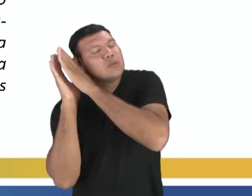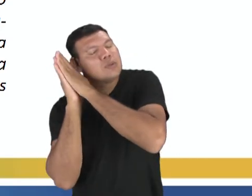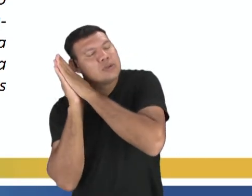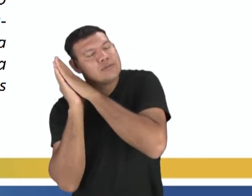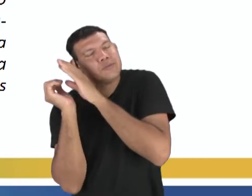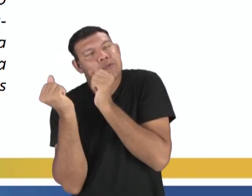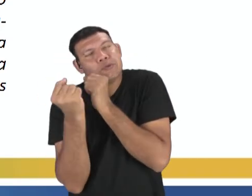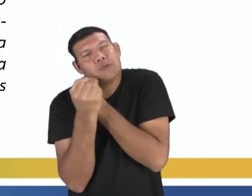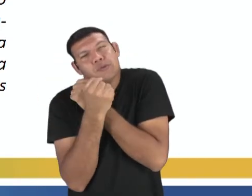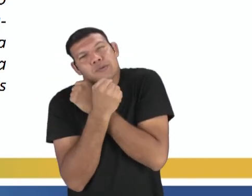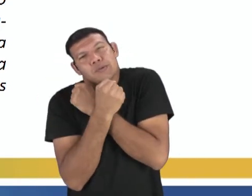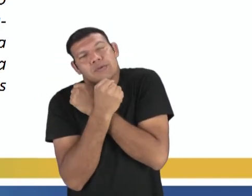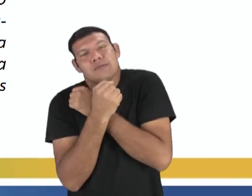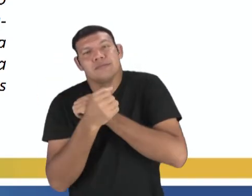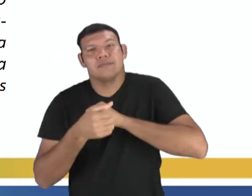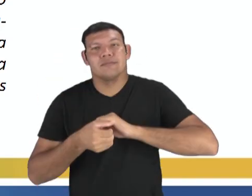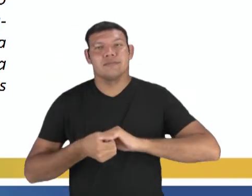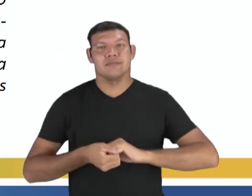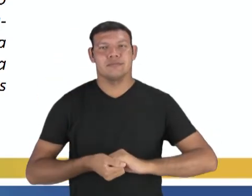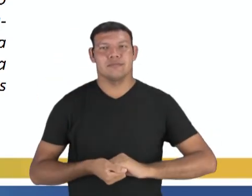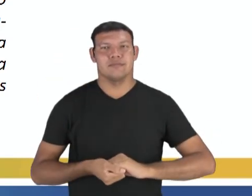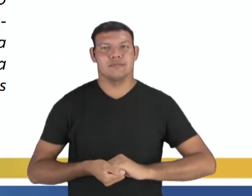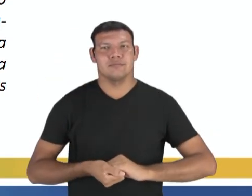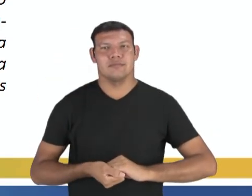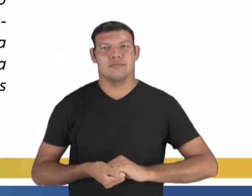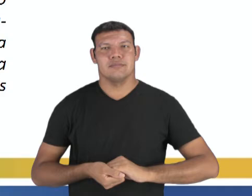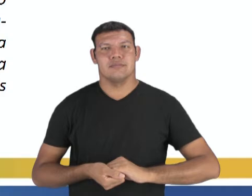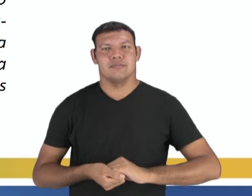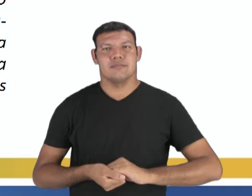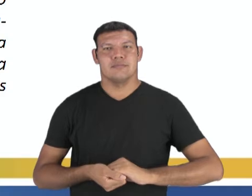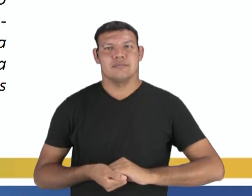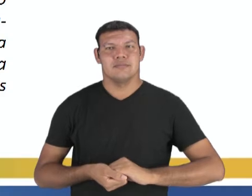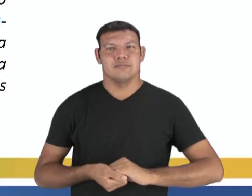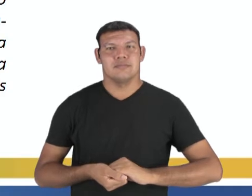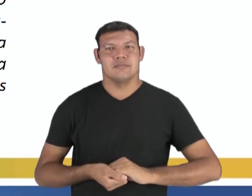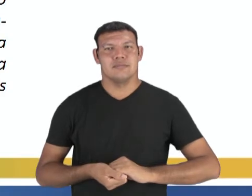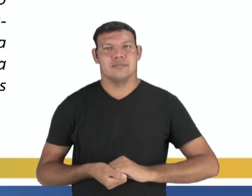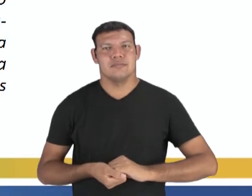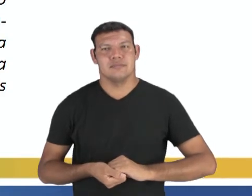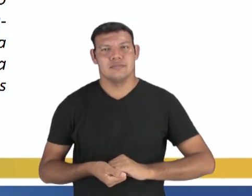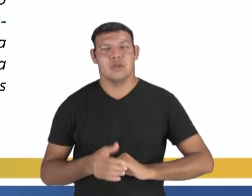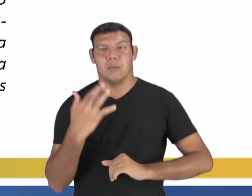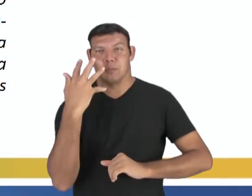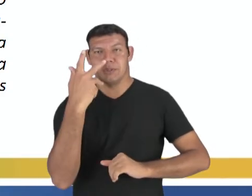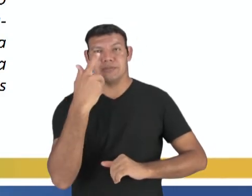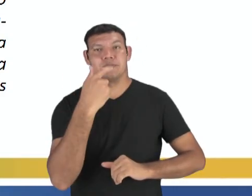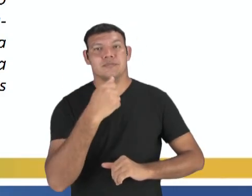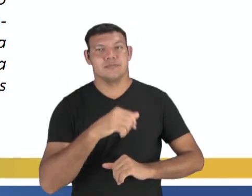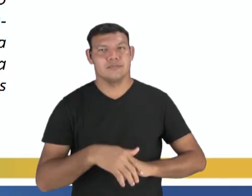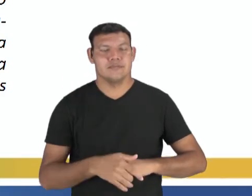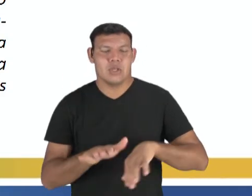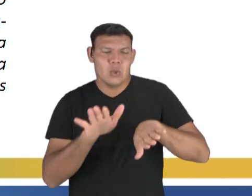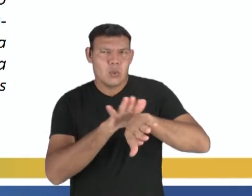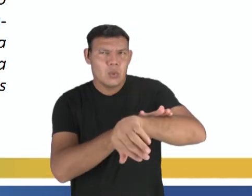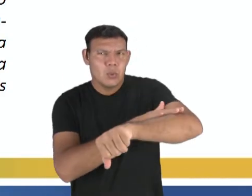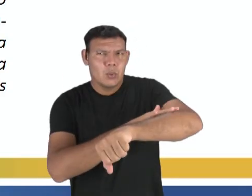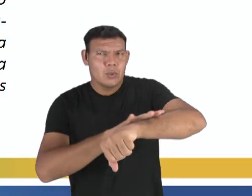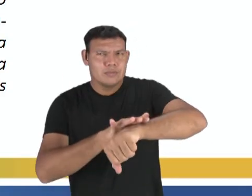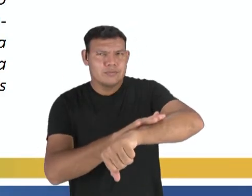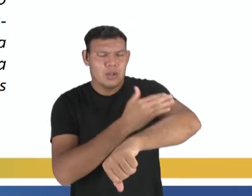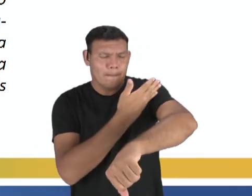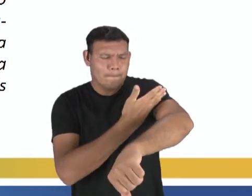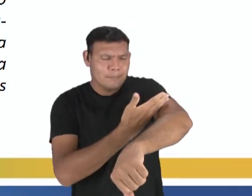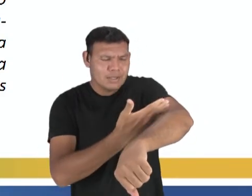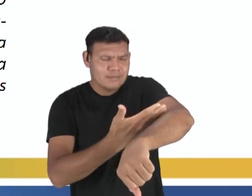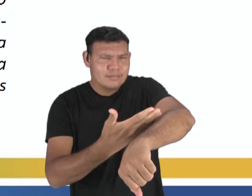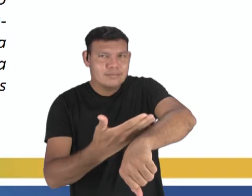enrolava-se torcido no alto da cabeça pequenina, de perfil bonito. A sua pele tinha